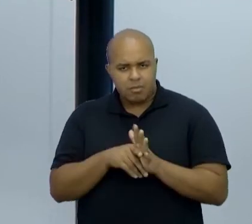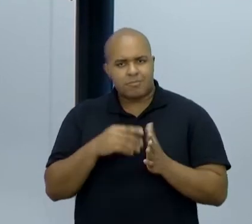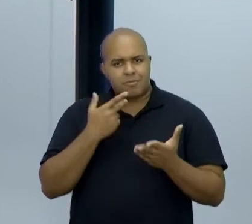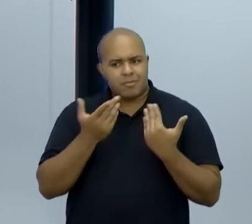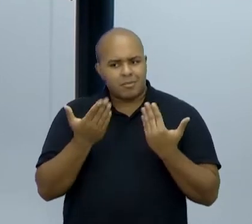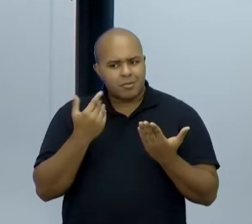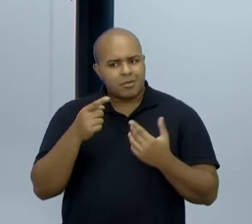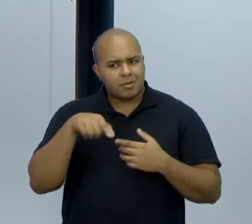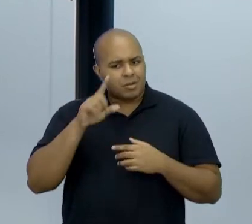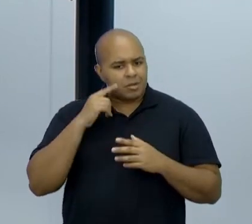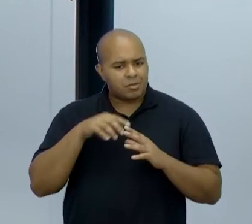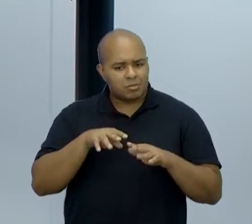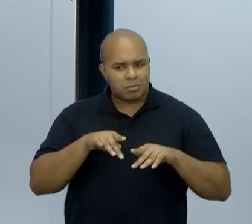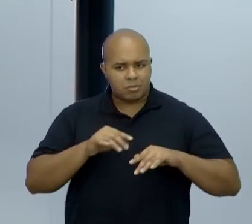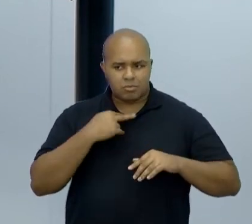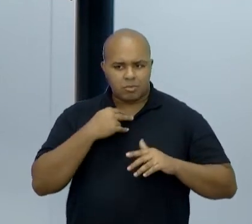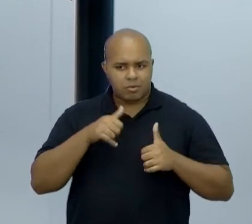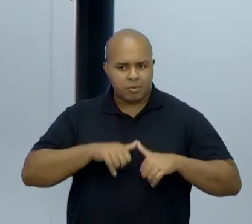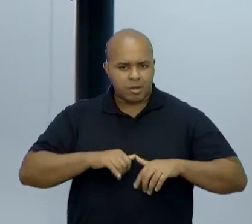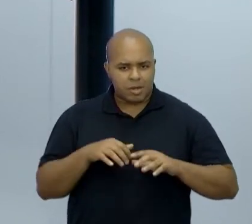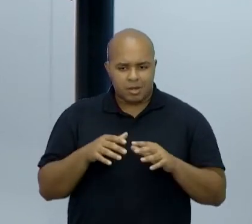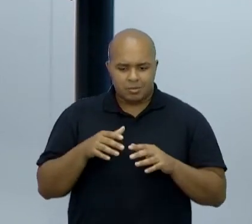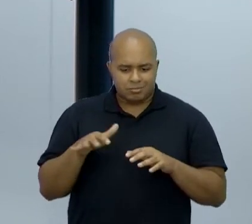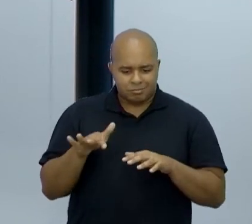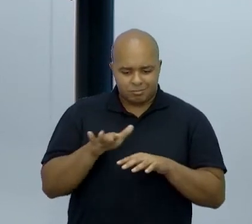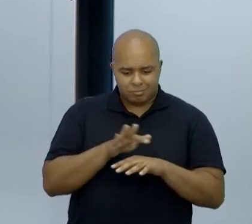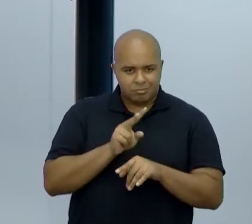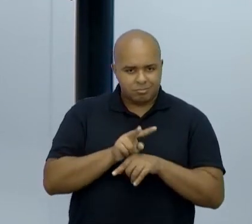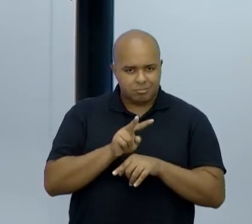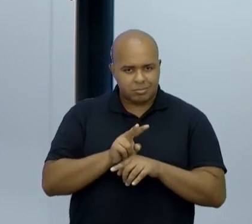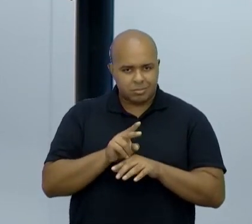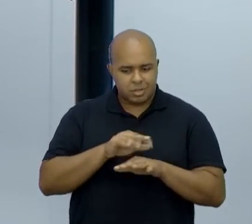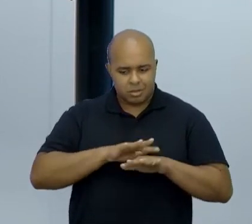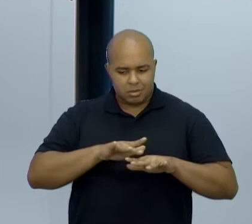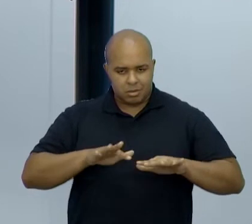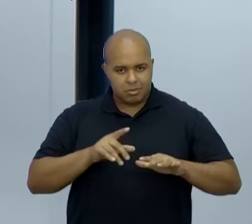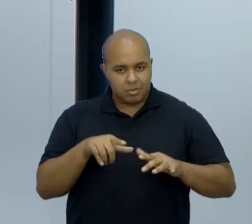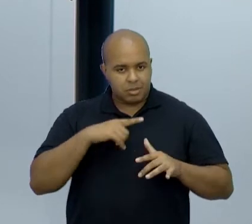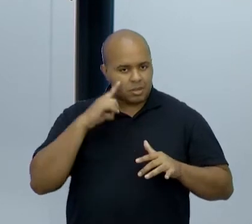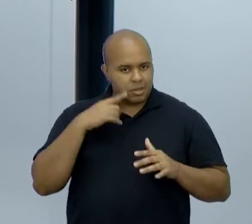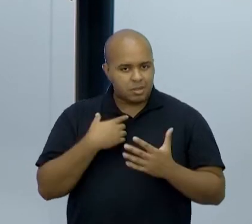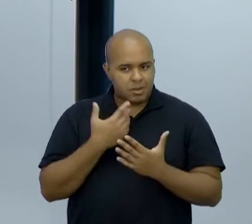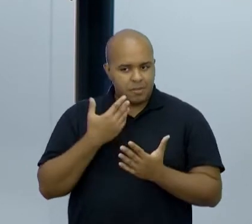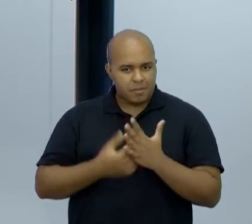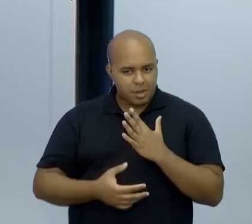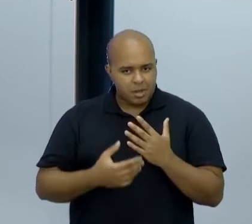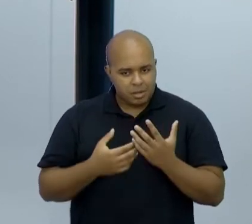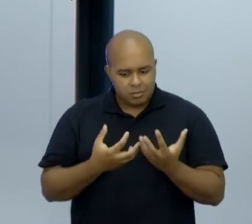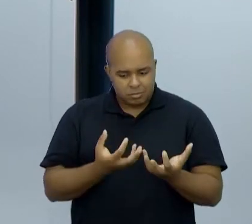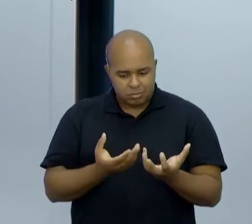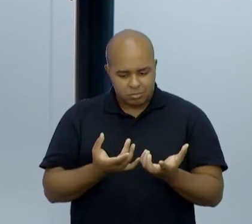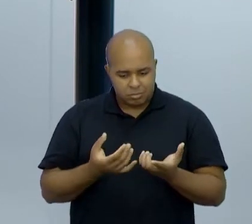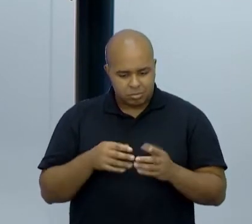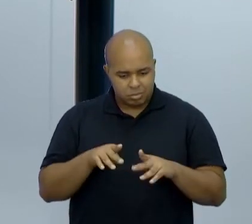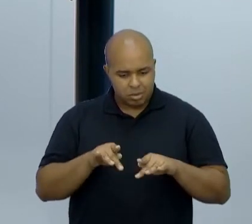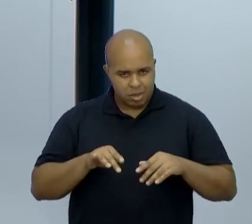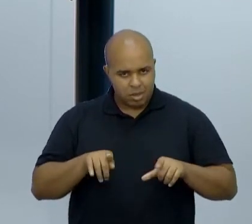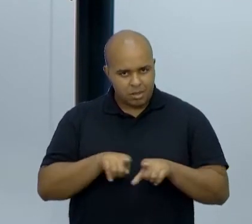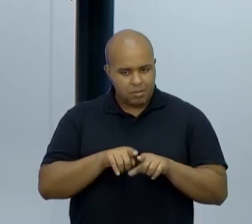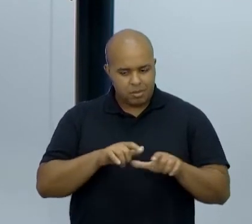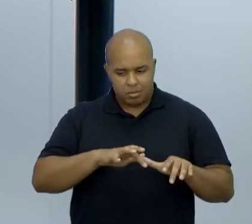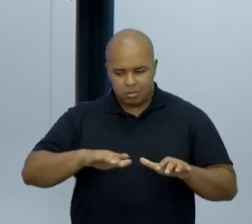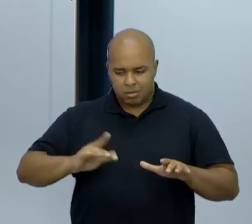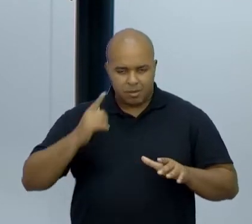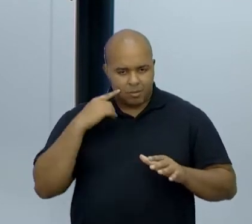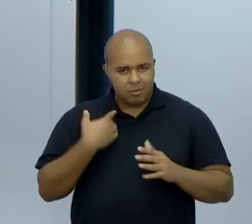para vocês, que o solo não pode ficar descoberto. O solo descoberto, você tem perca tanto de solo como a